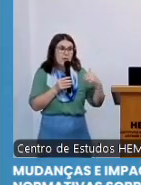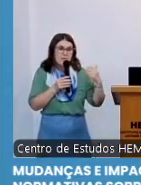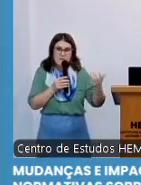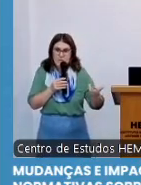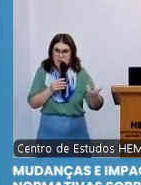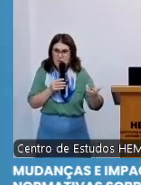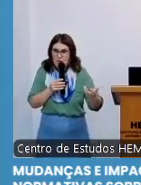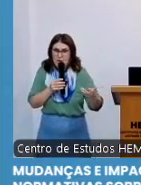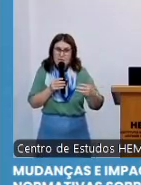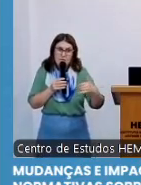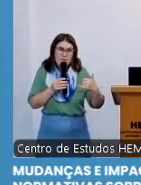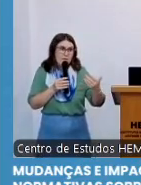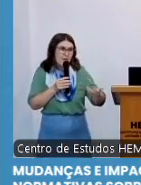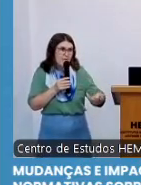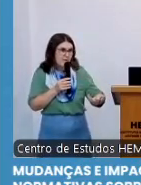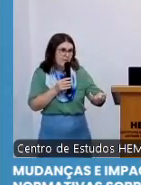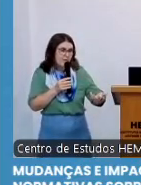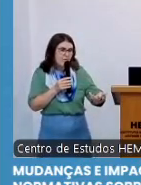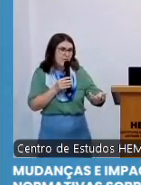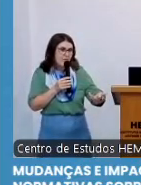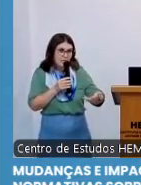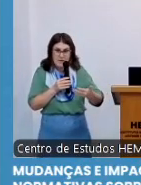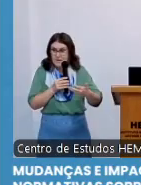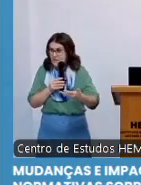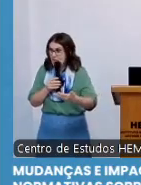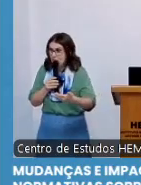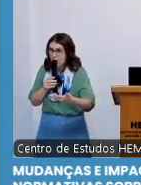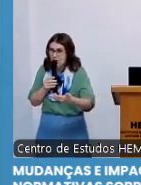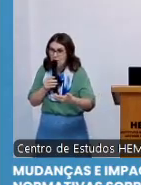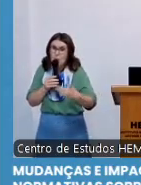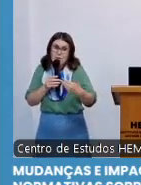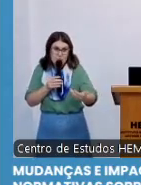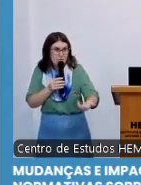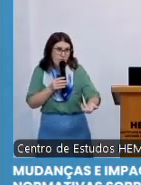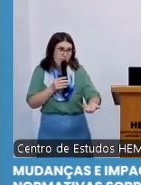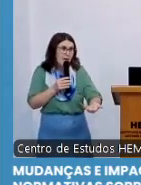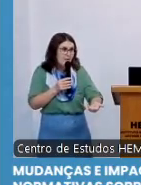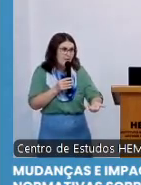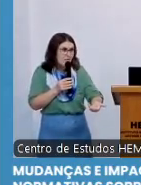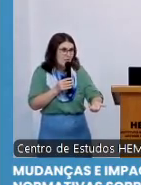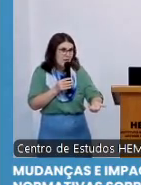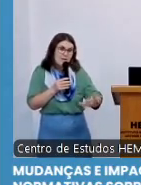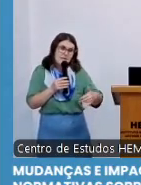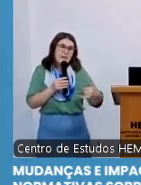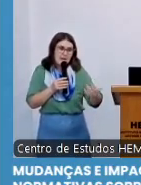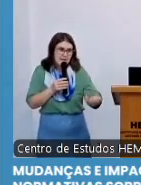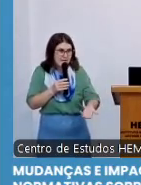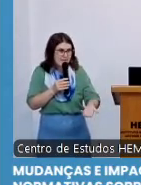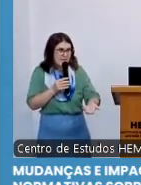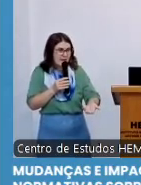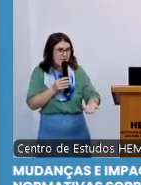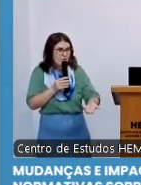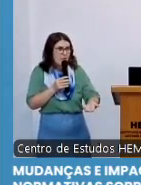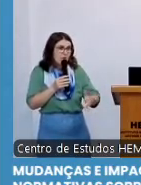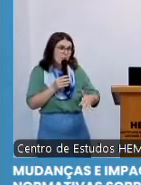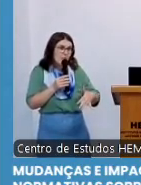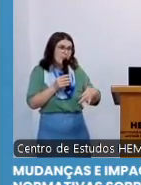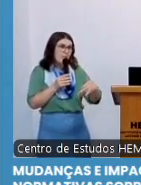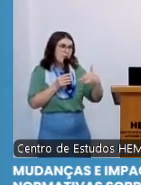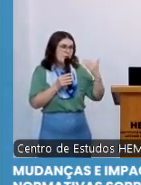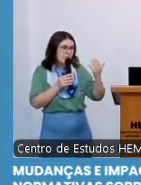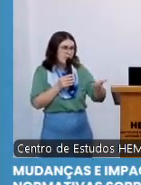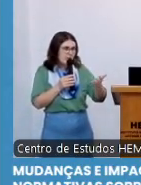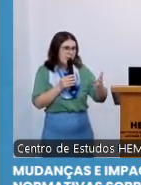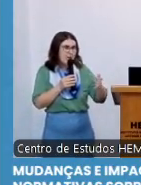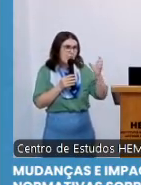porque é um ressarcimento. Se você vai ressarcir, você tem que saber quanto que foi gasto e se há necessidade. No momento